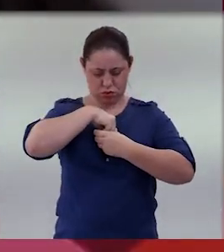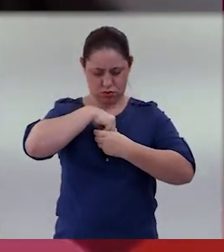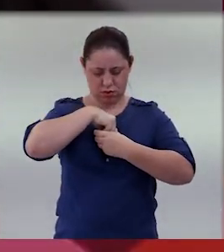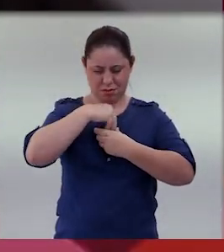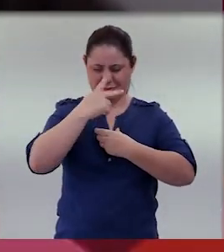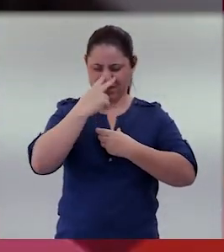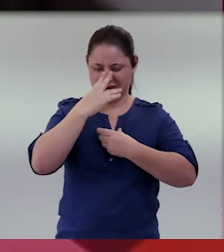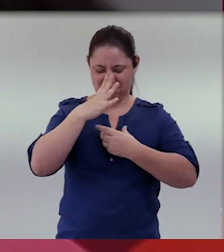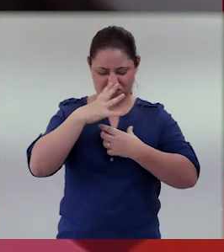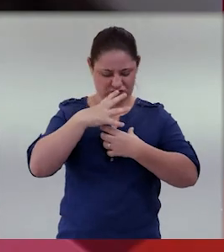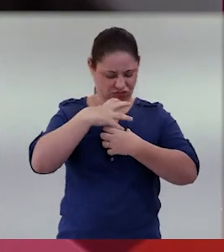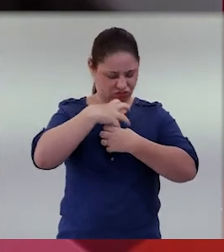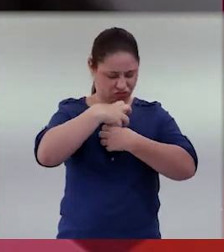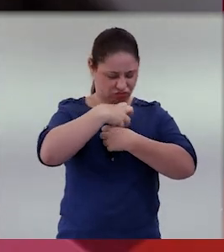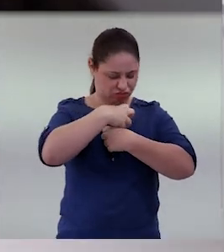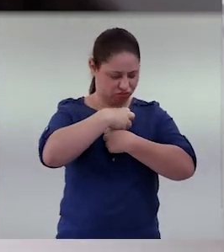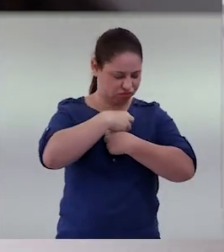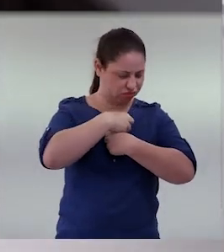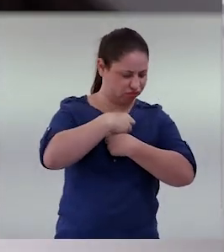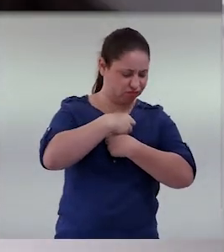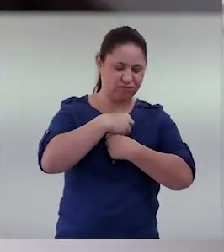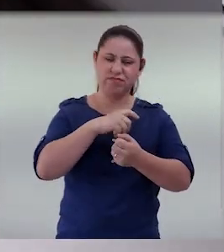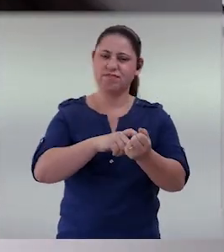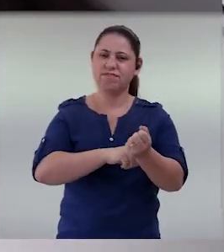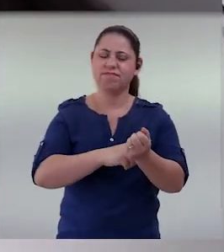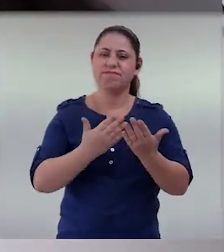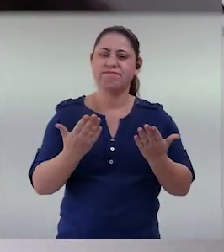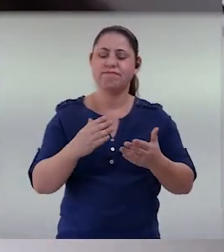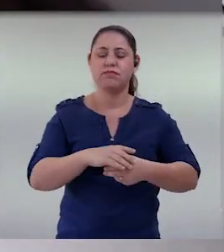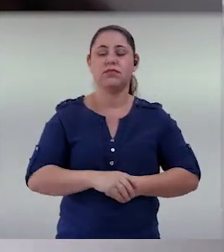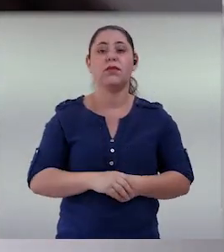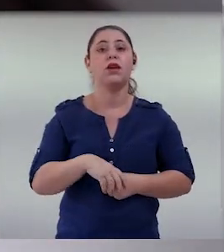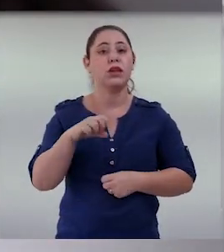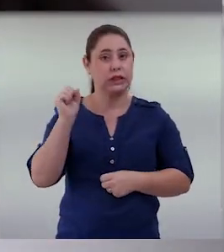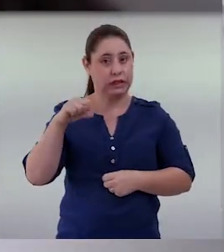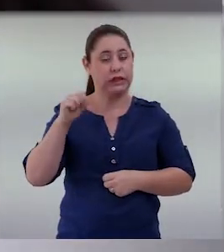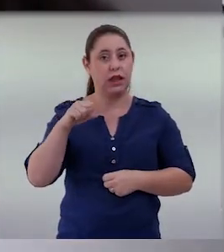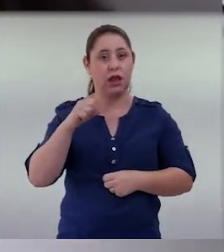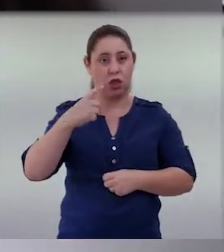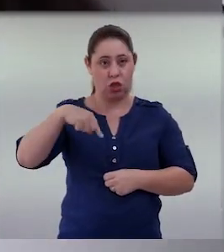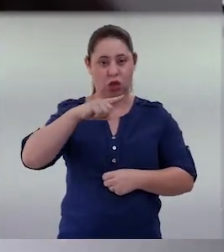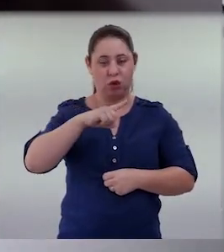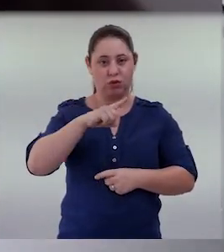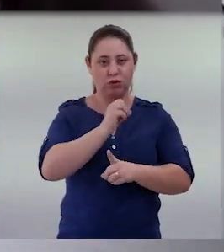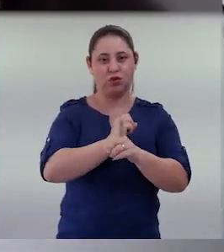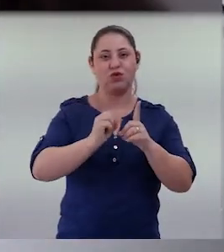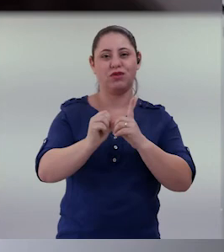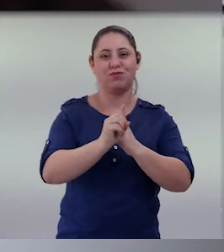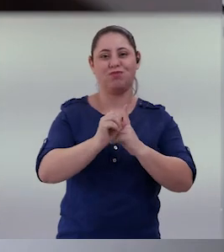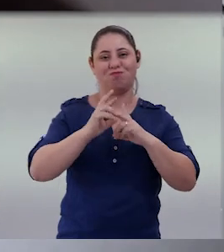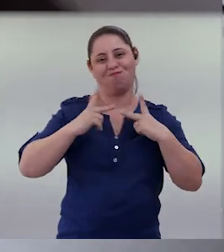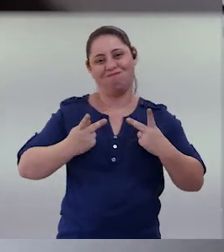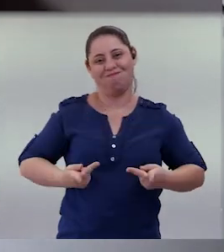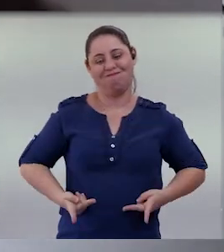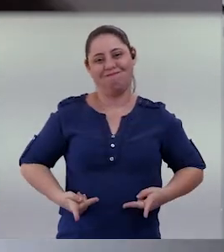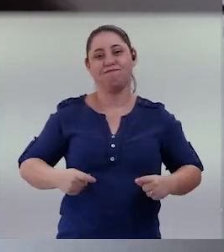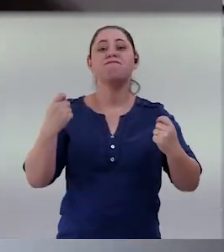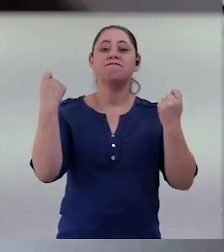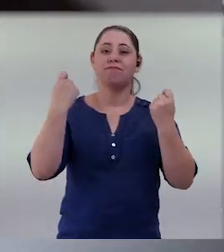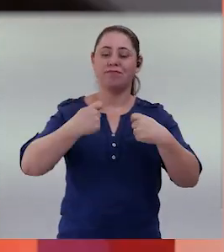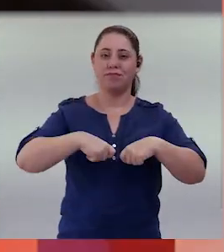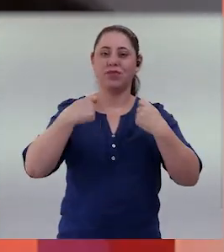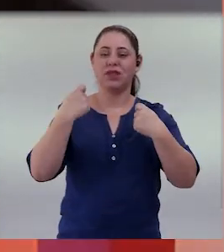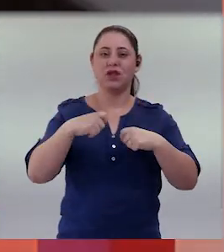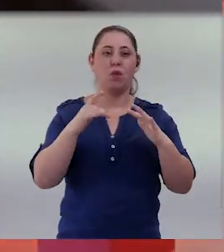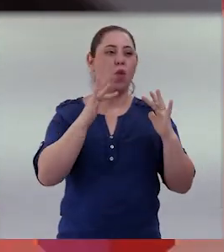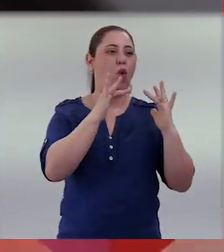nossa própria companhia, a tendência é essa, de uma possível depressão? Sim, somos seres